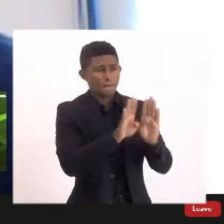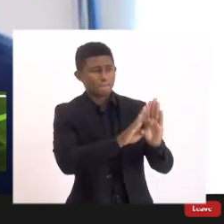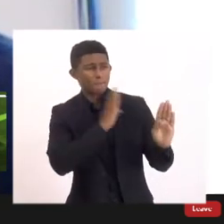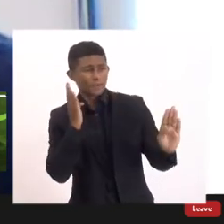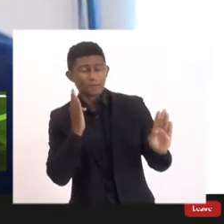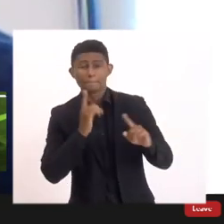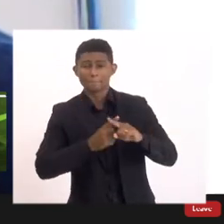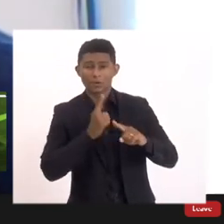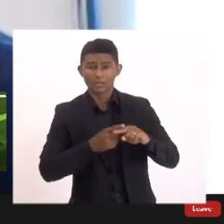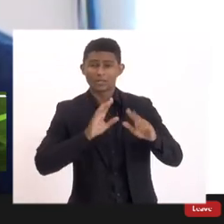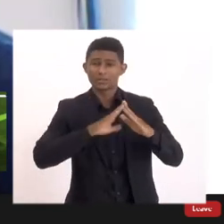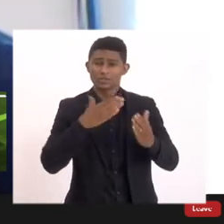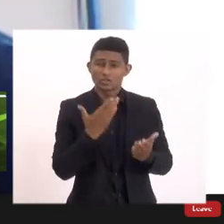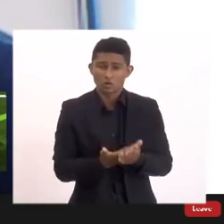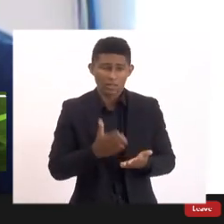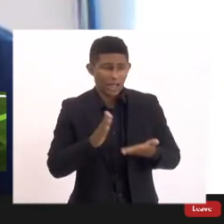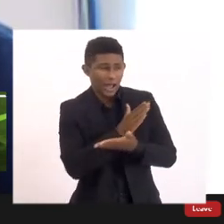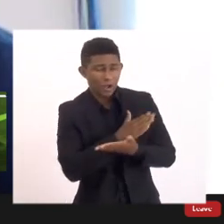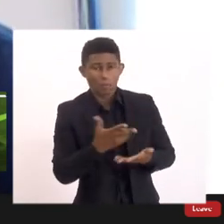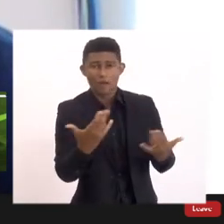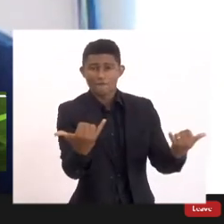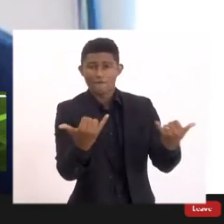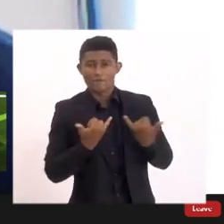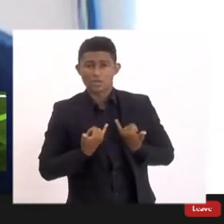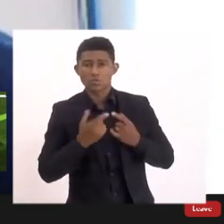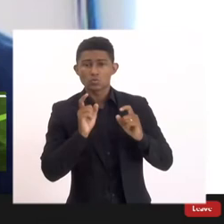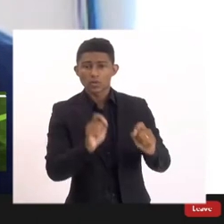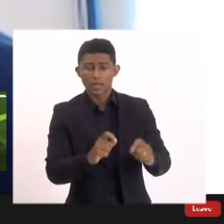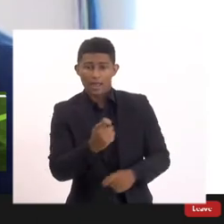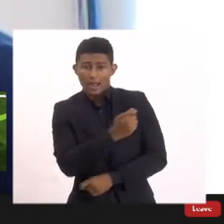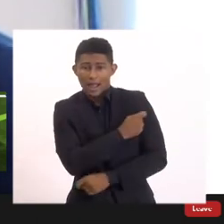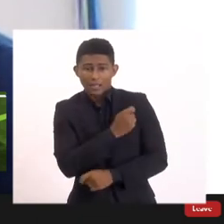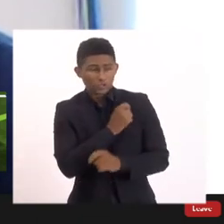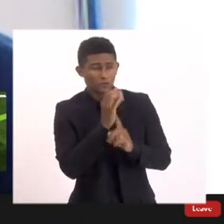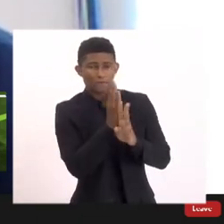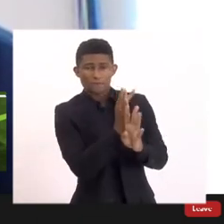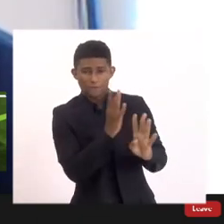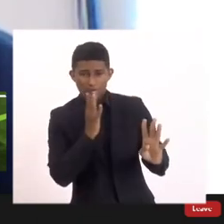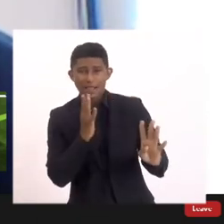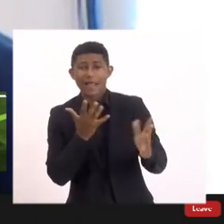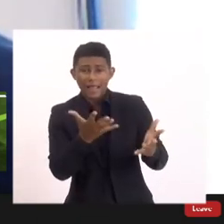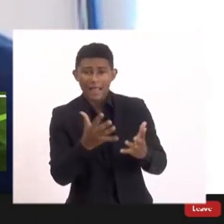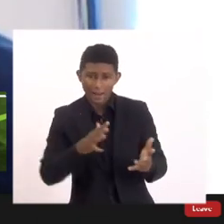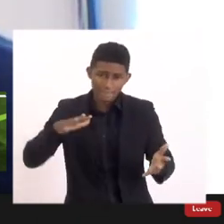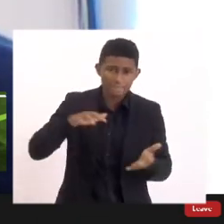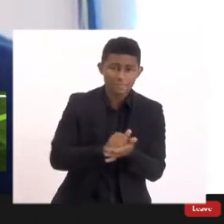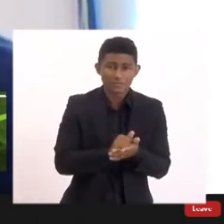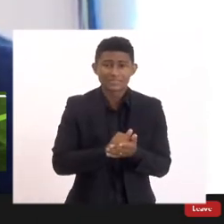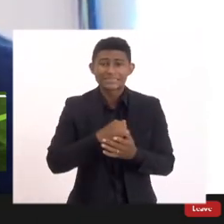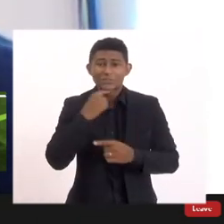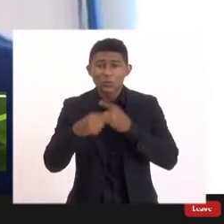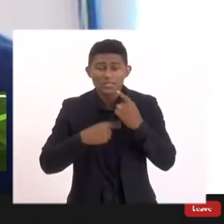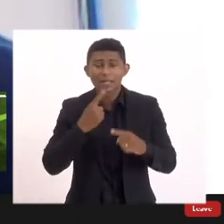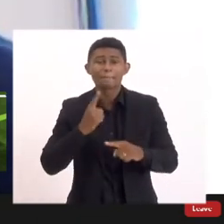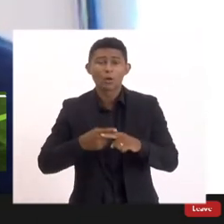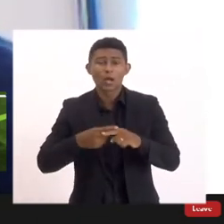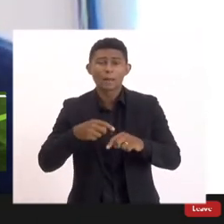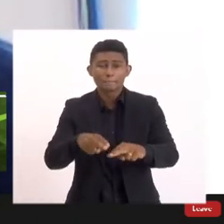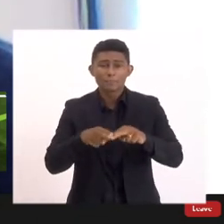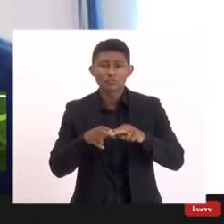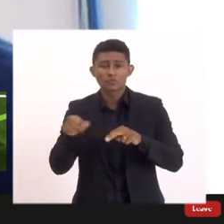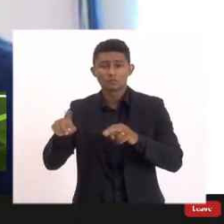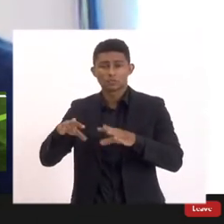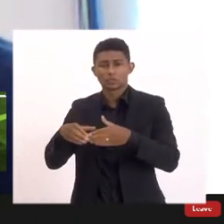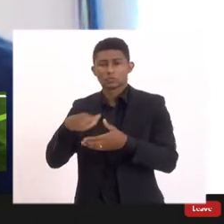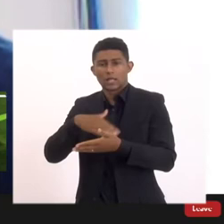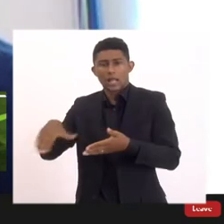uma situação de estarem se formando filas de alunos querendo a matrícula, e isso estão emperrado pela SEDUC, que não permite a